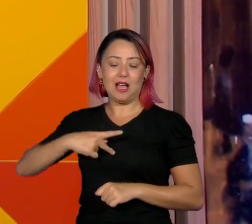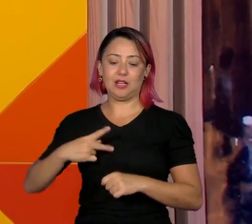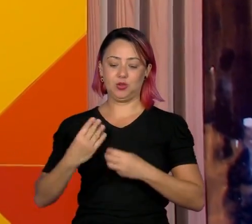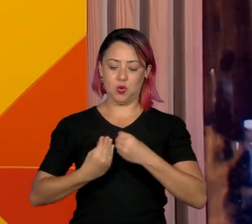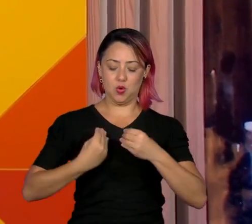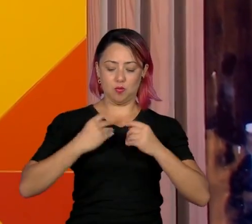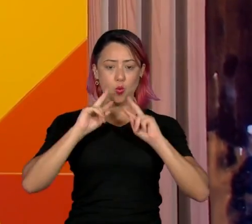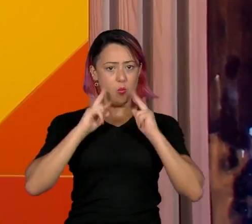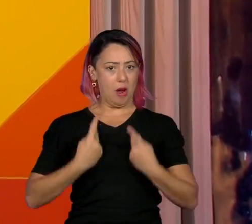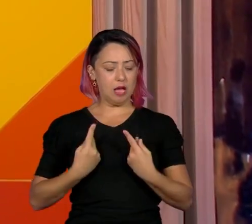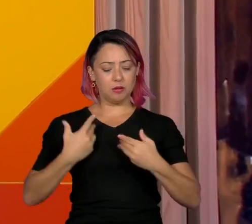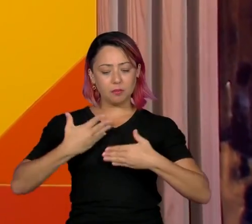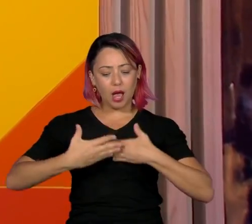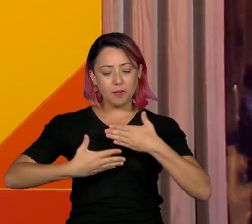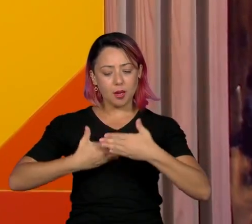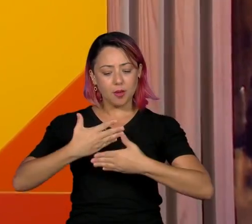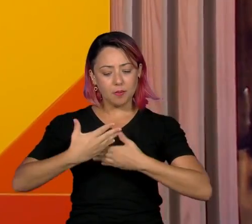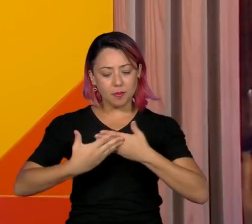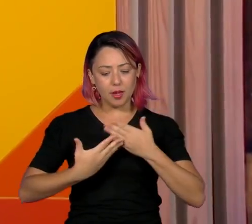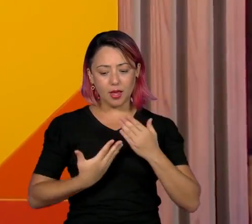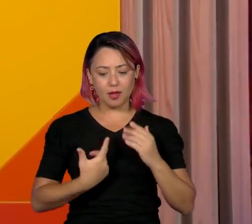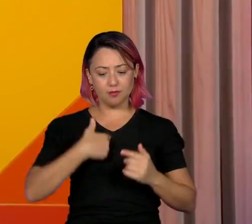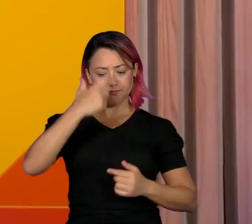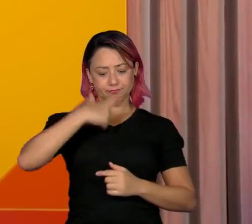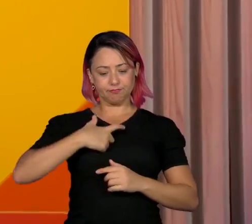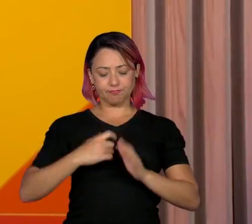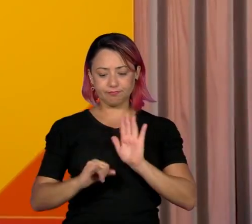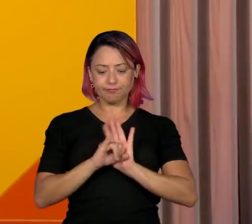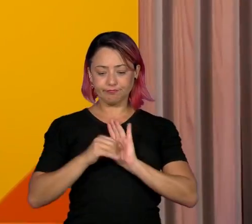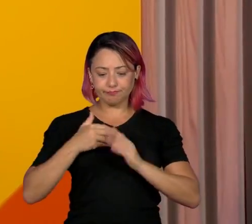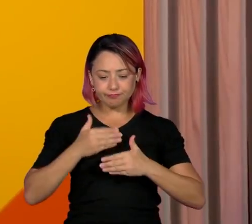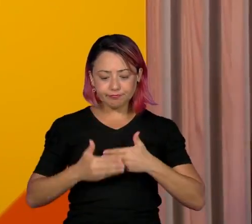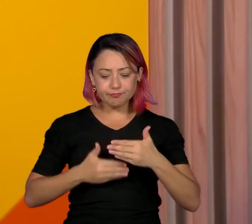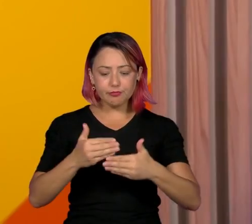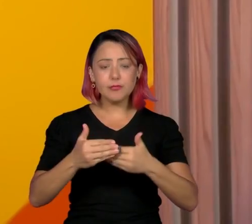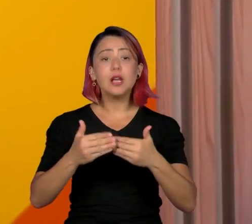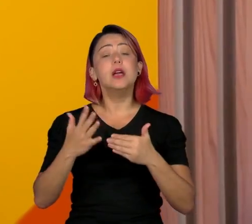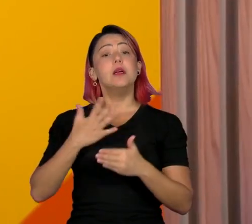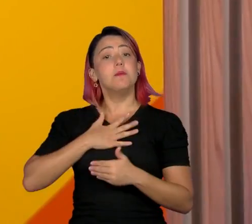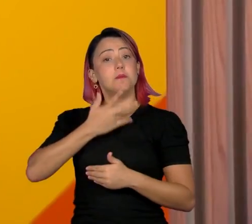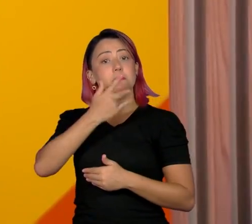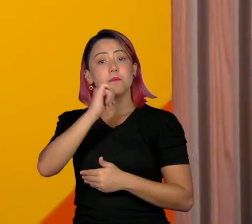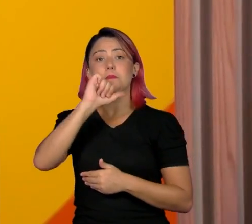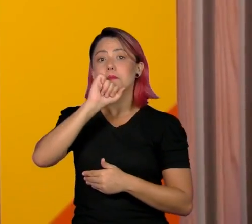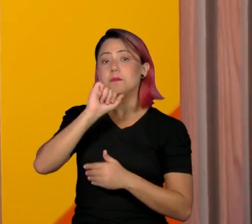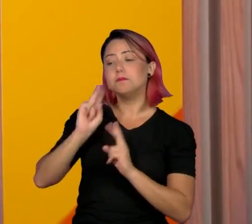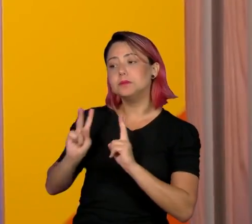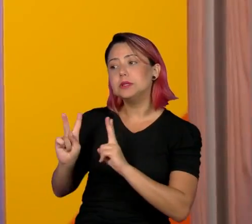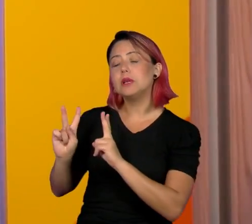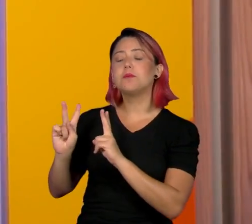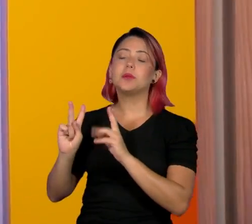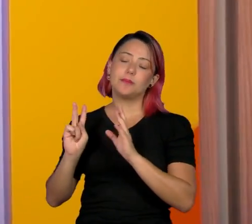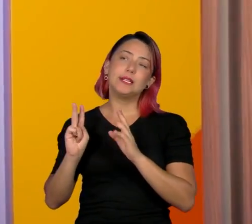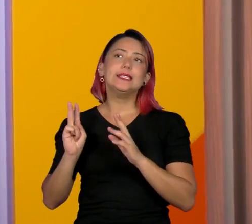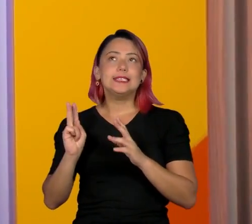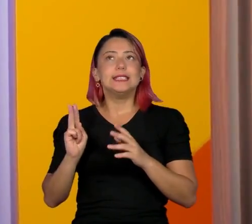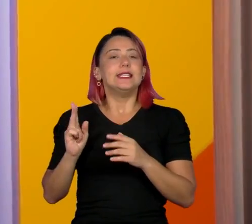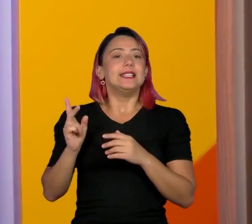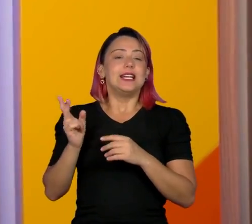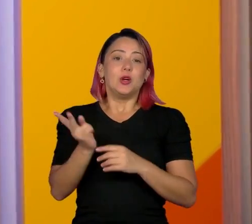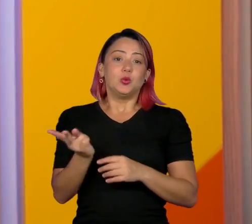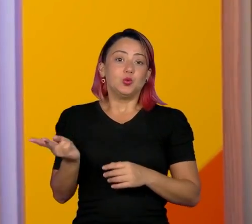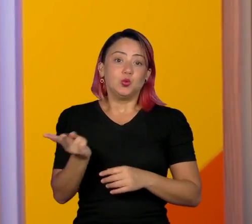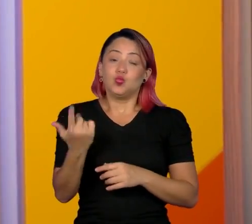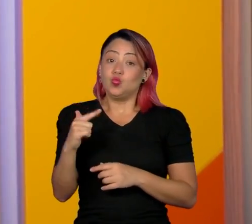humano, né? Enquanto indivíduo. E eu sinto que os meus pais tiveram essa delicadeza de, apesar de não